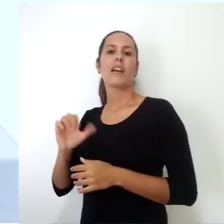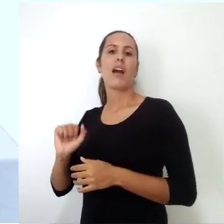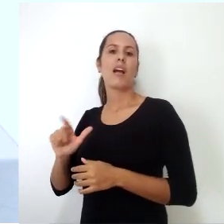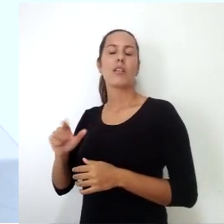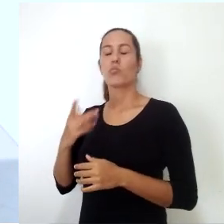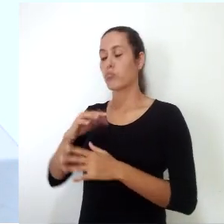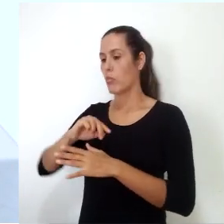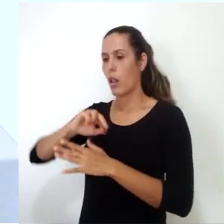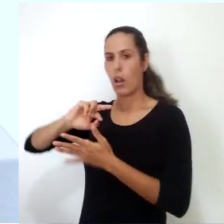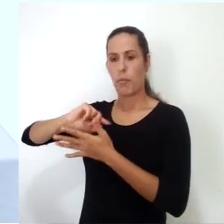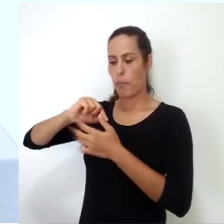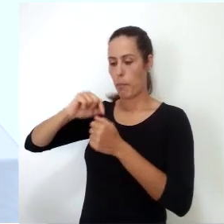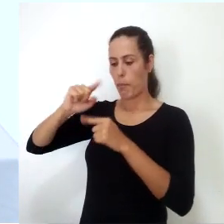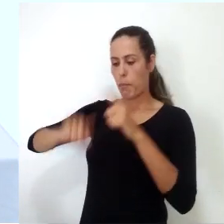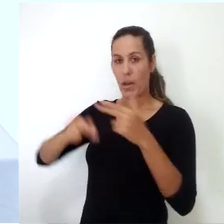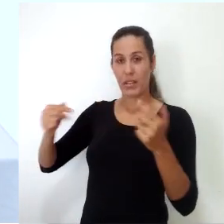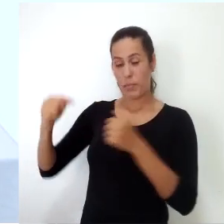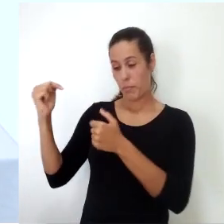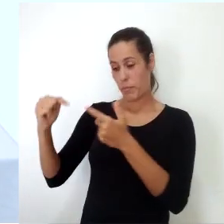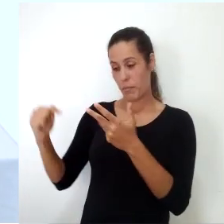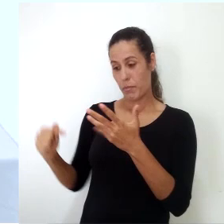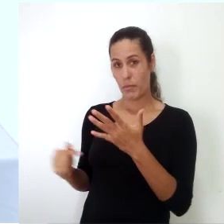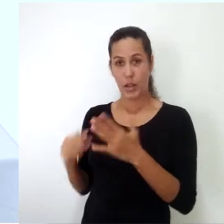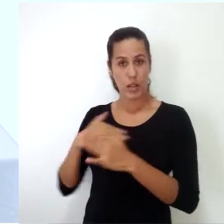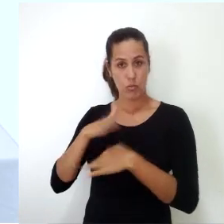esses materiais aí são materiais que são